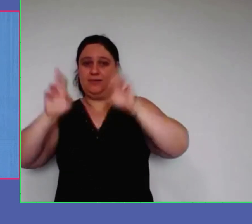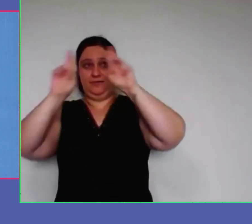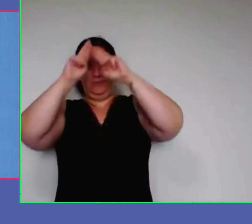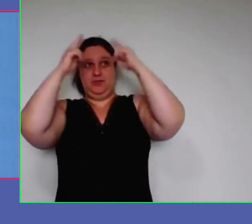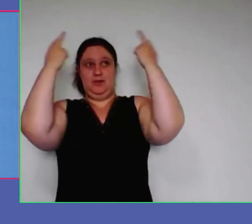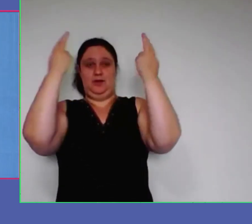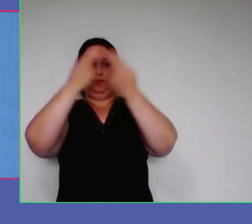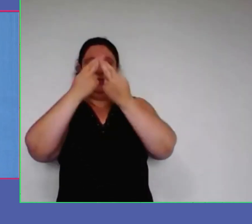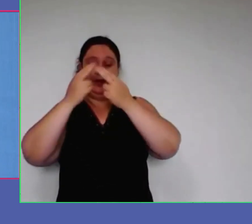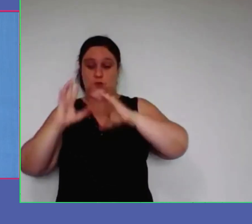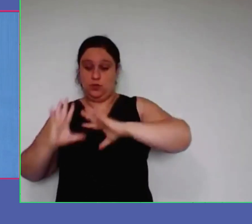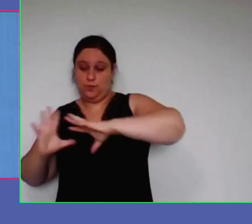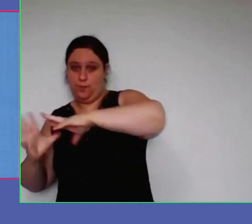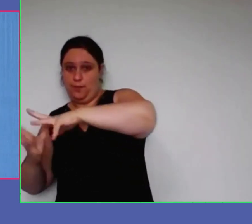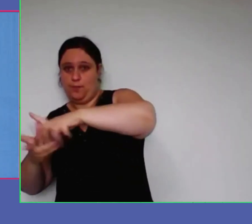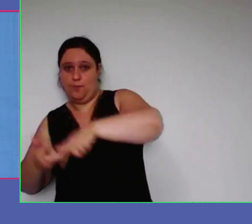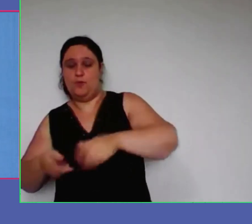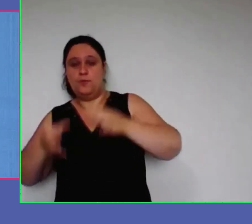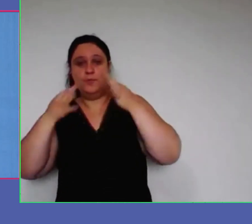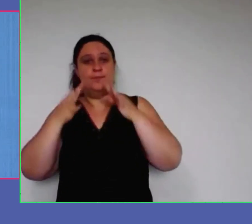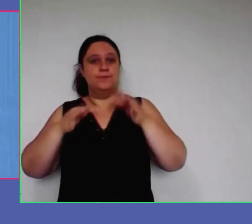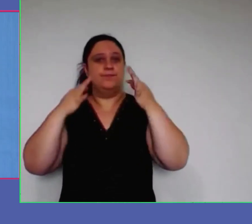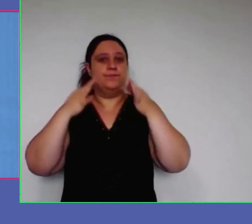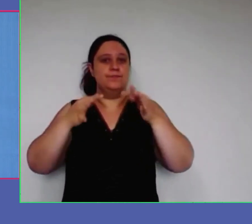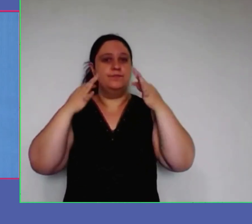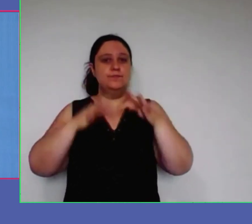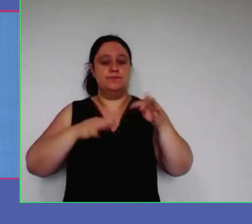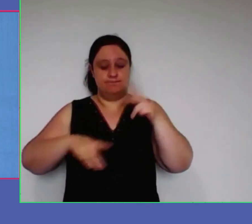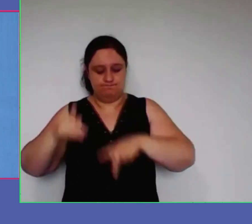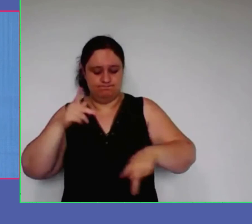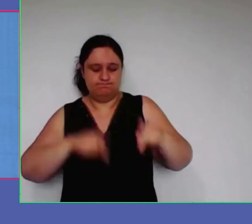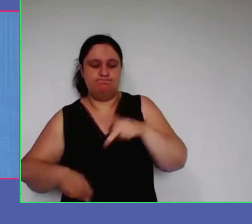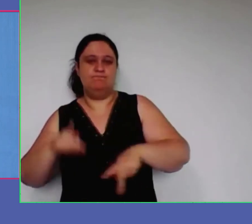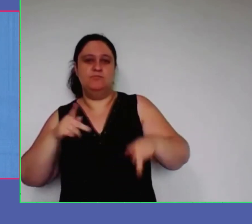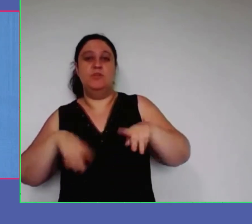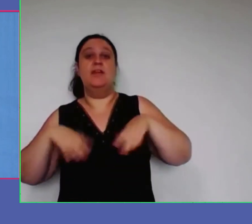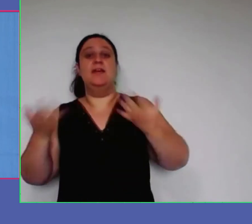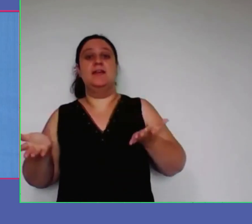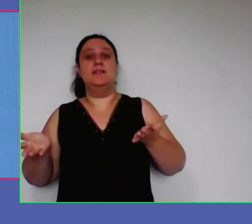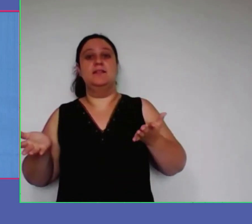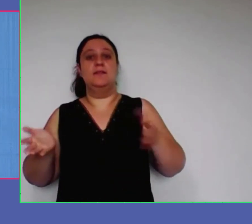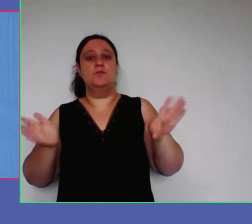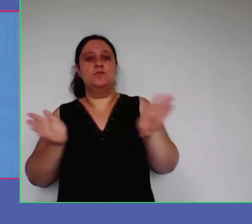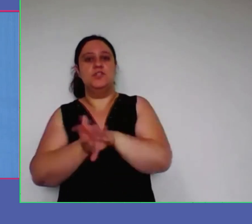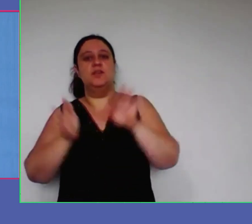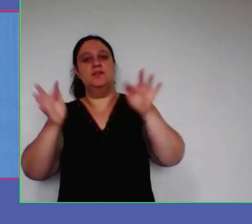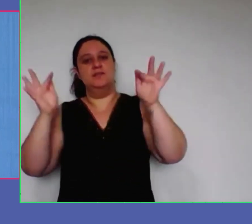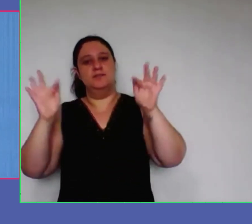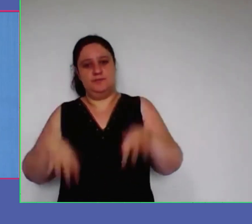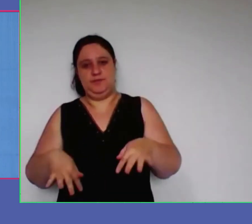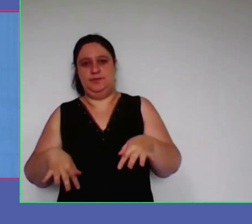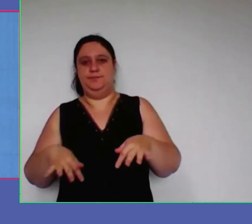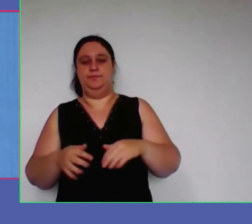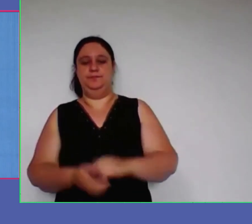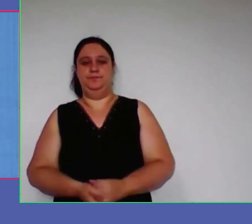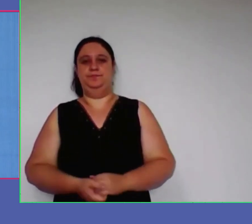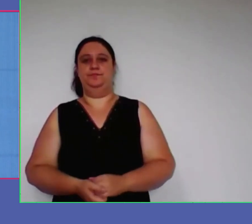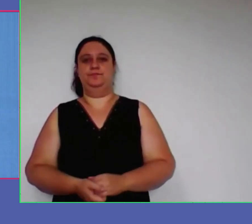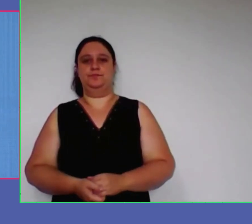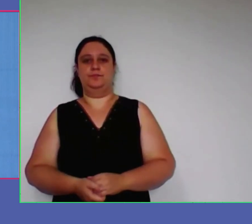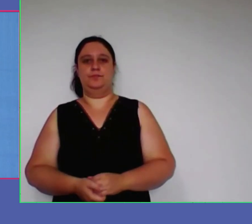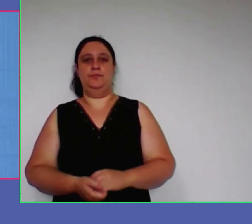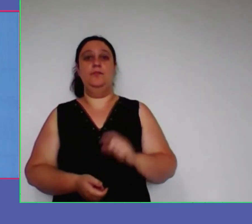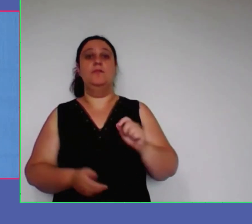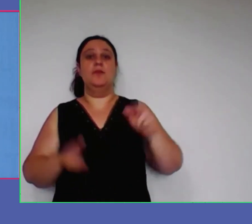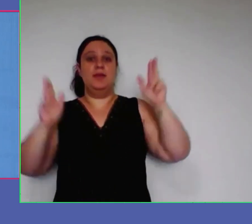testemunho a todas as nações, então virá o fim, que é o tema geral